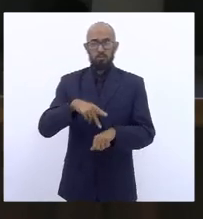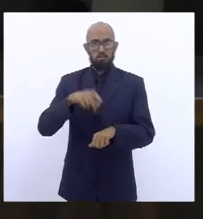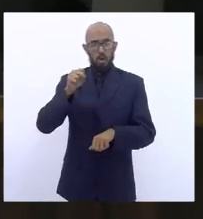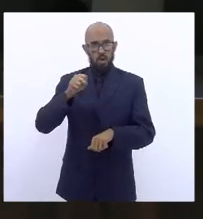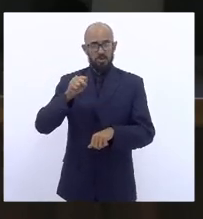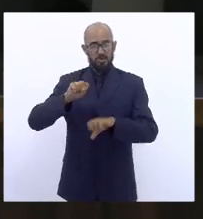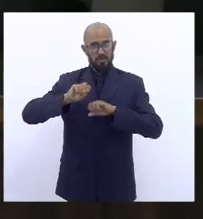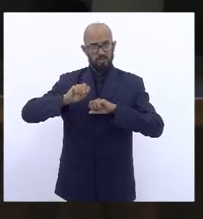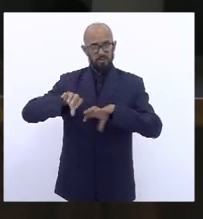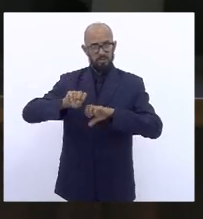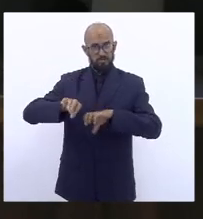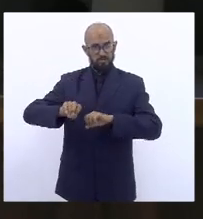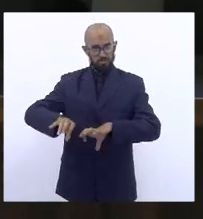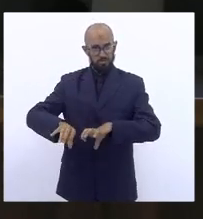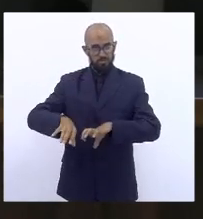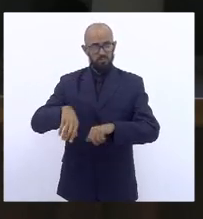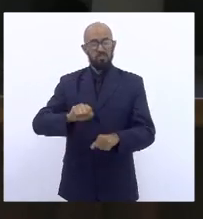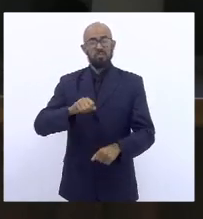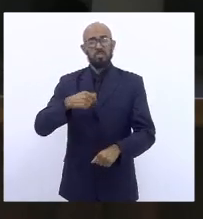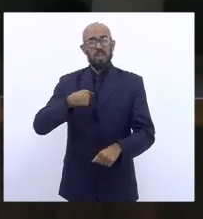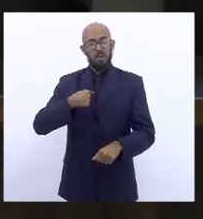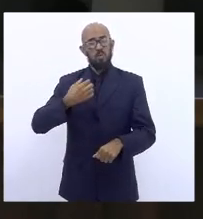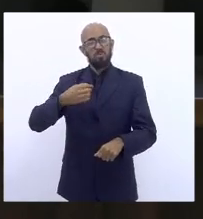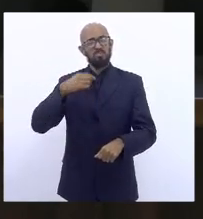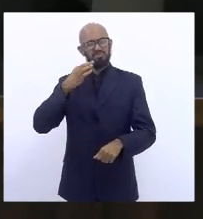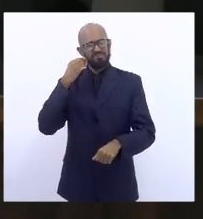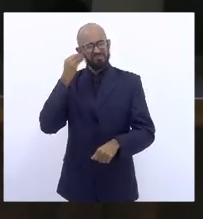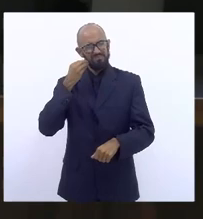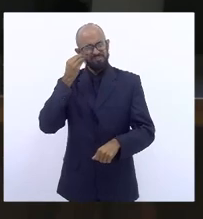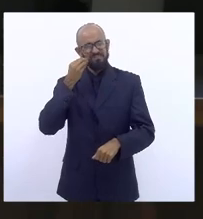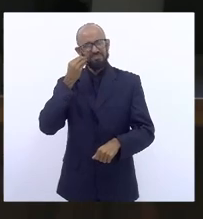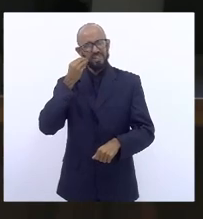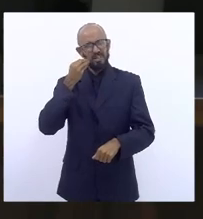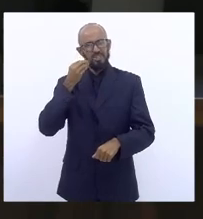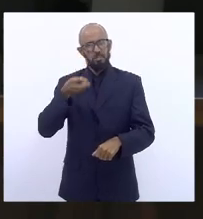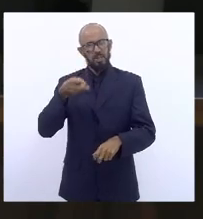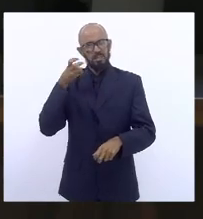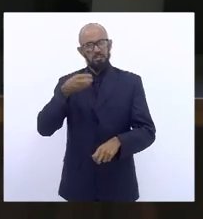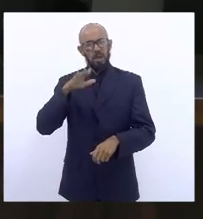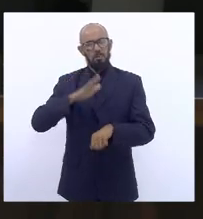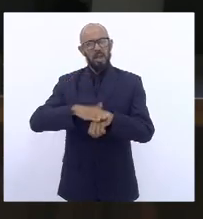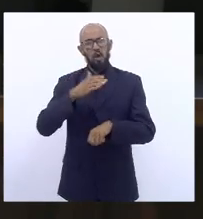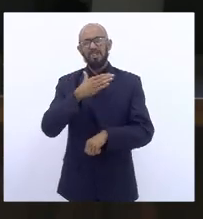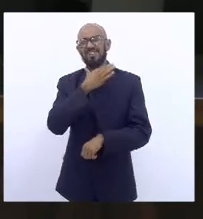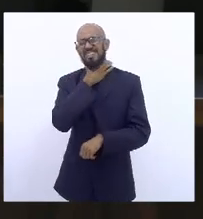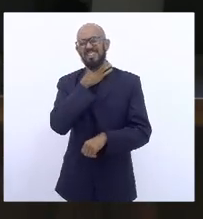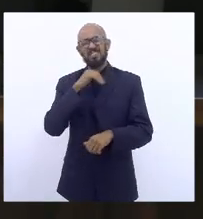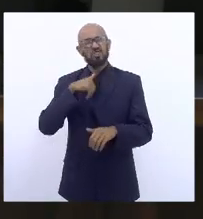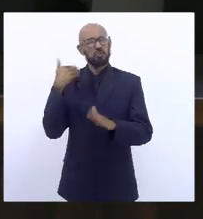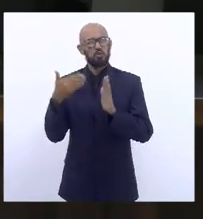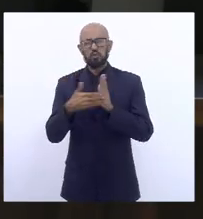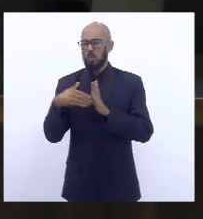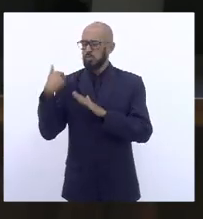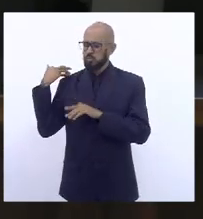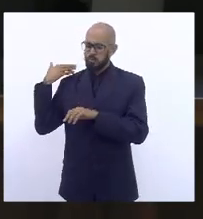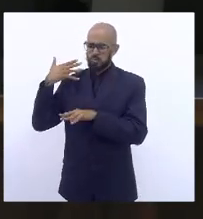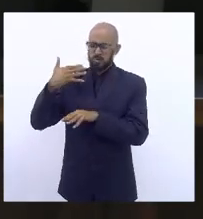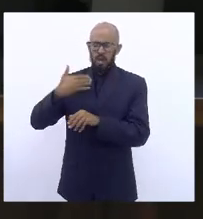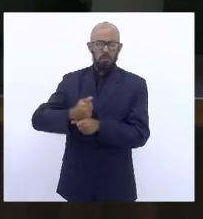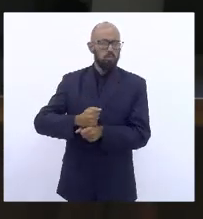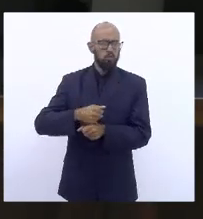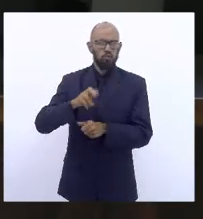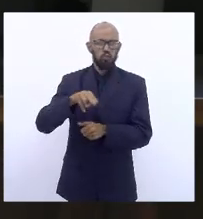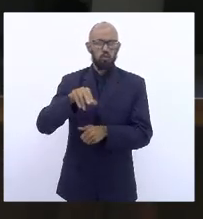Faculdade de Educação da UF por muitos anos. É certamente a maior crise do aparelho escolar brasileiro de todos os tempos.